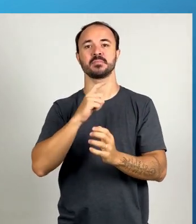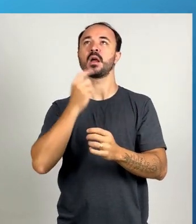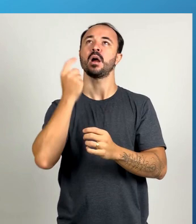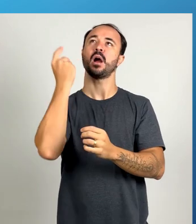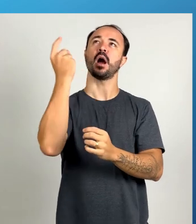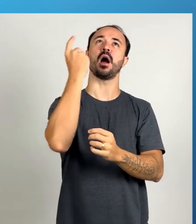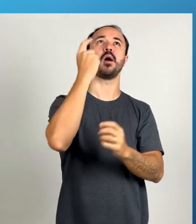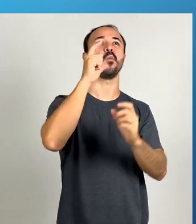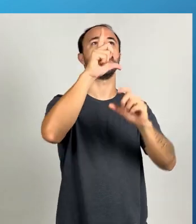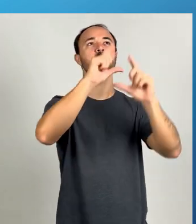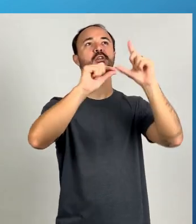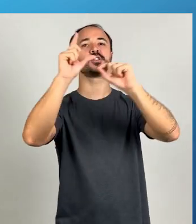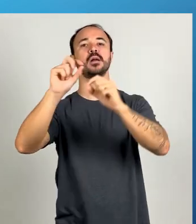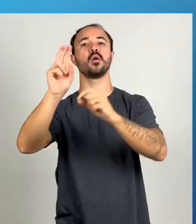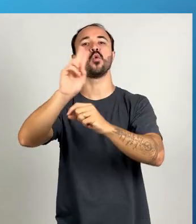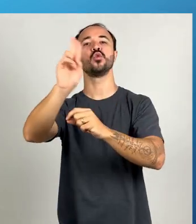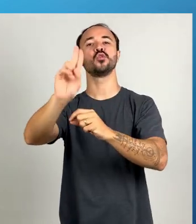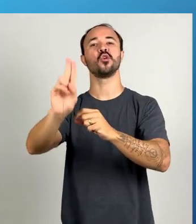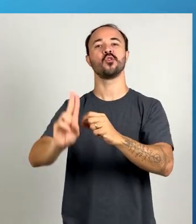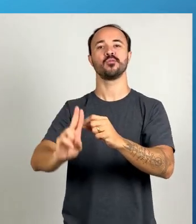Ursa Polar, que é a estrela polar.